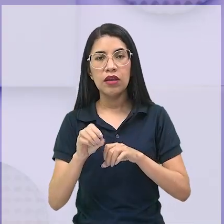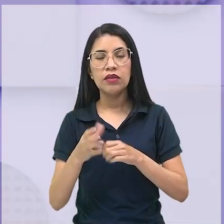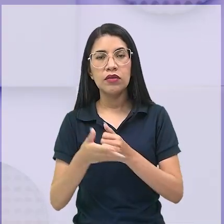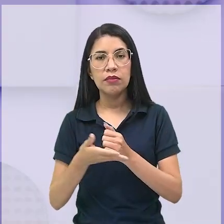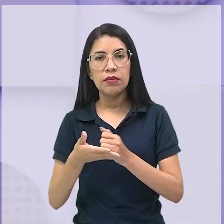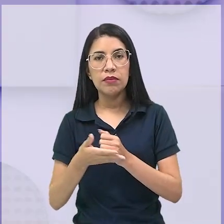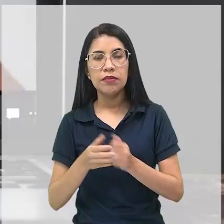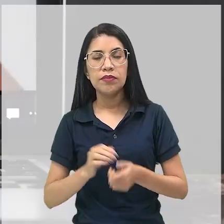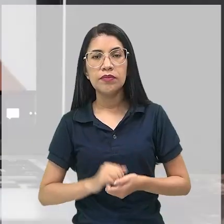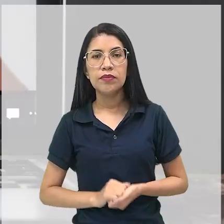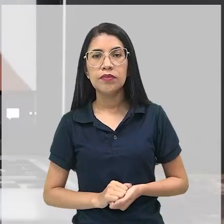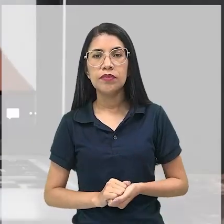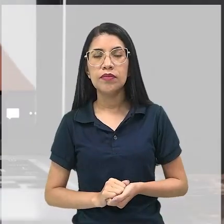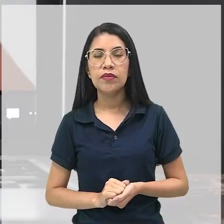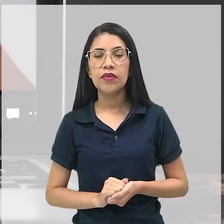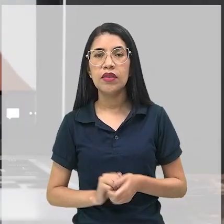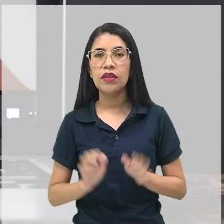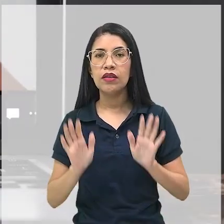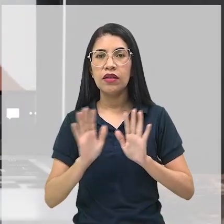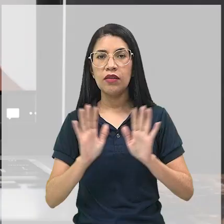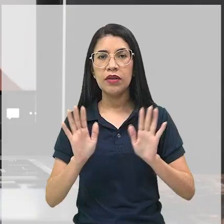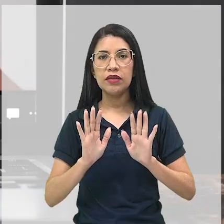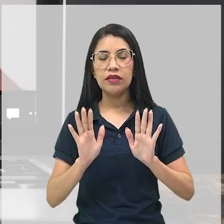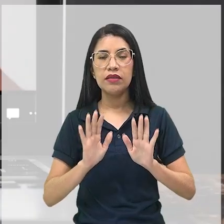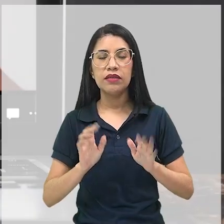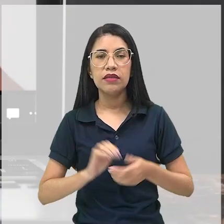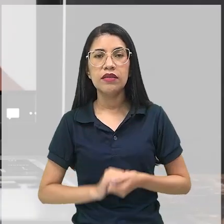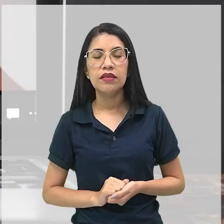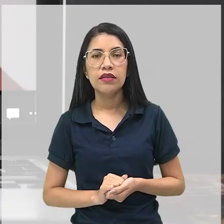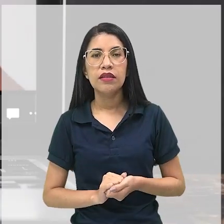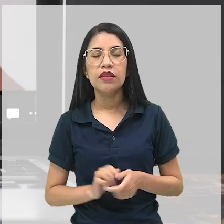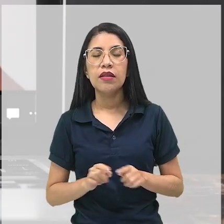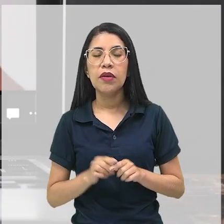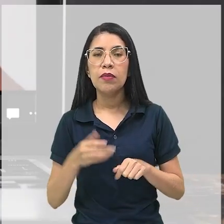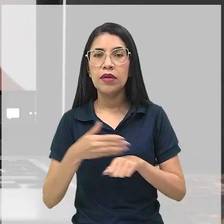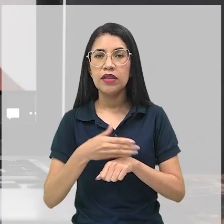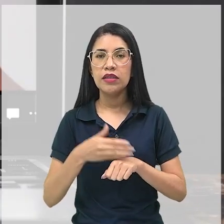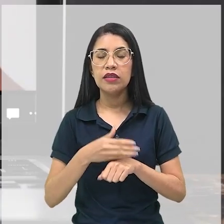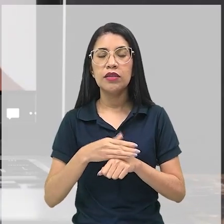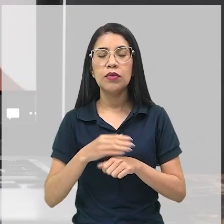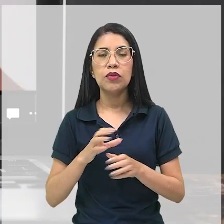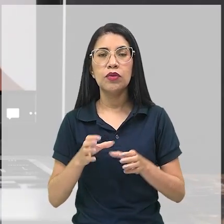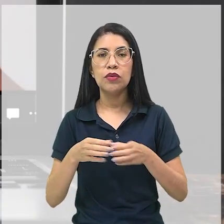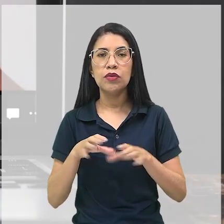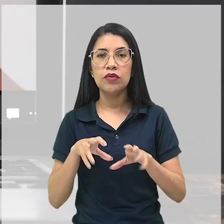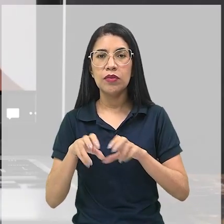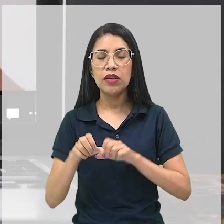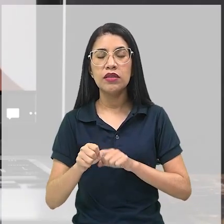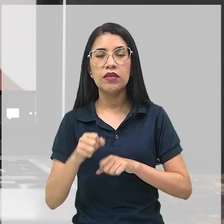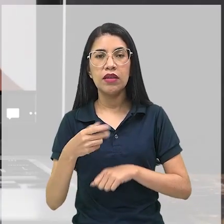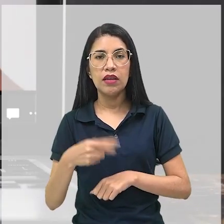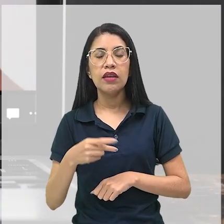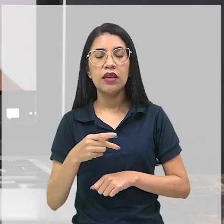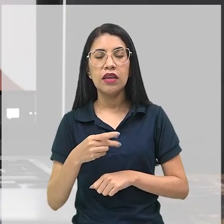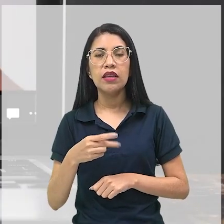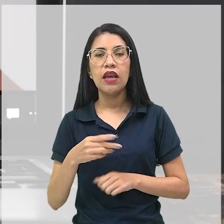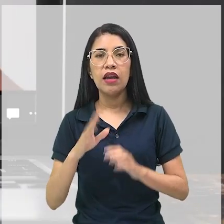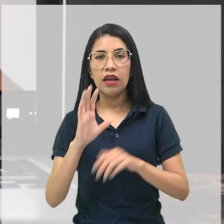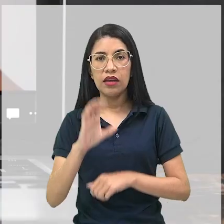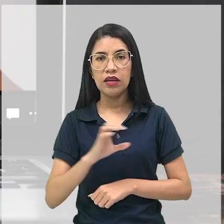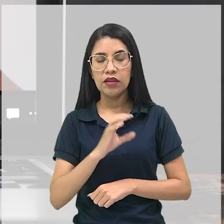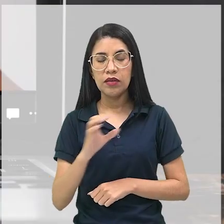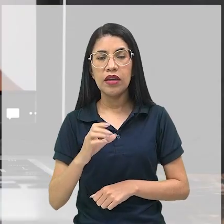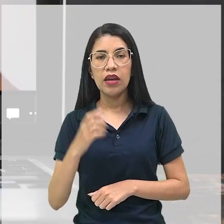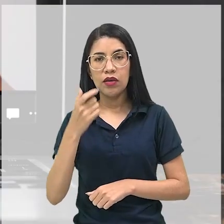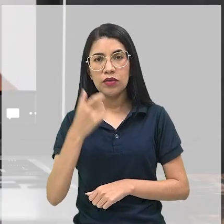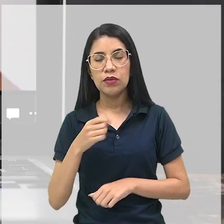popular. Olá, sou Mercy Soares, faço parte da equipe de formadores da Arquidiocese de Manaus e estou como educadora